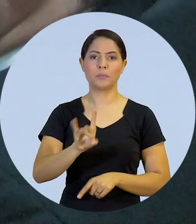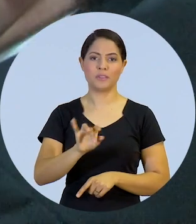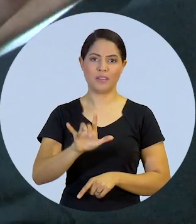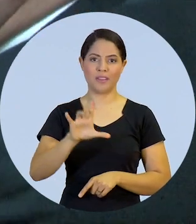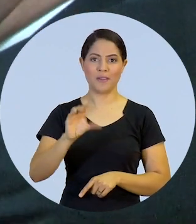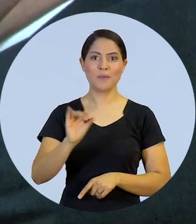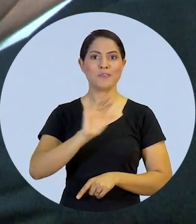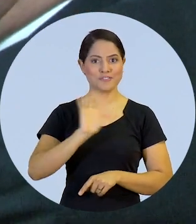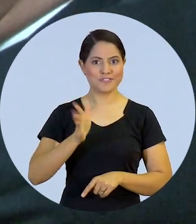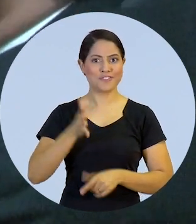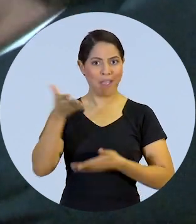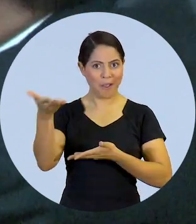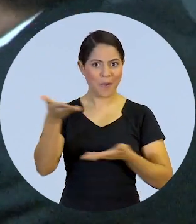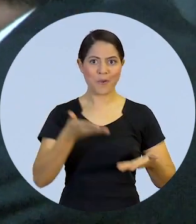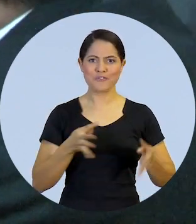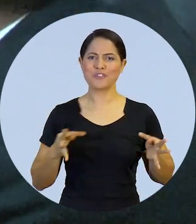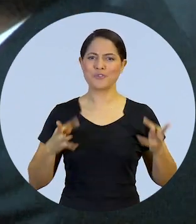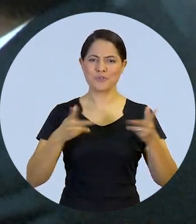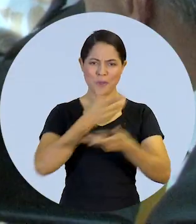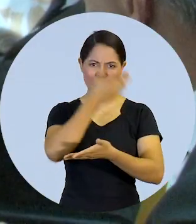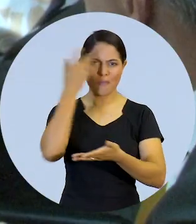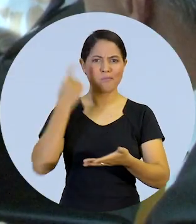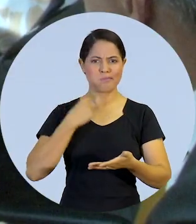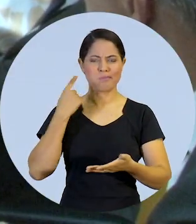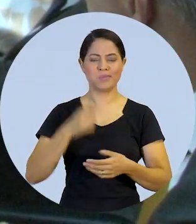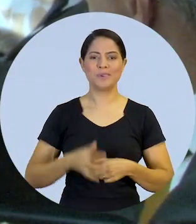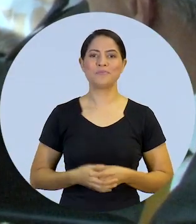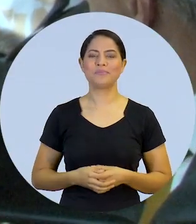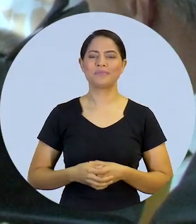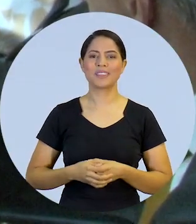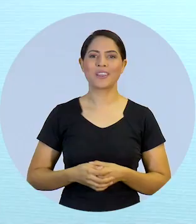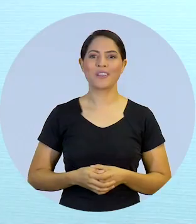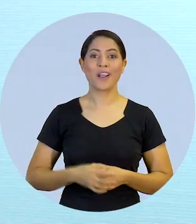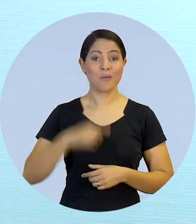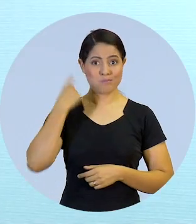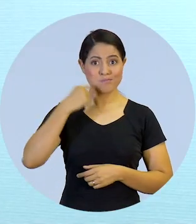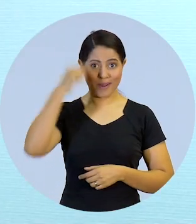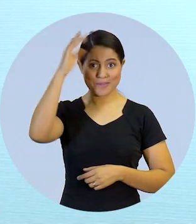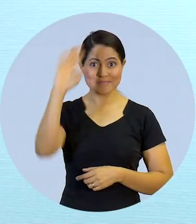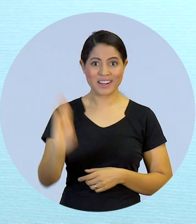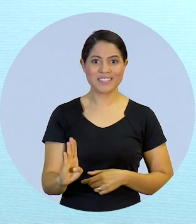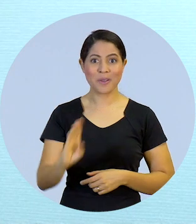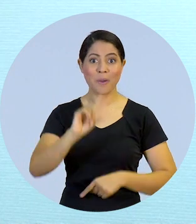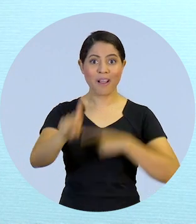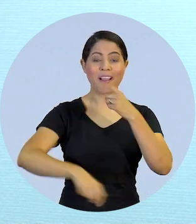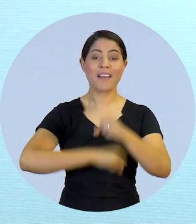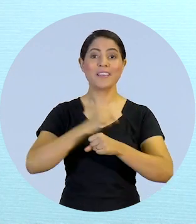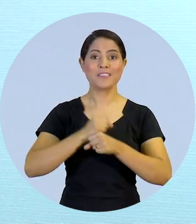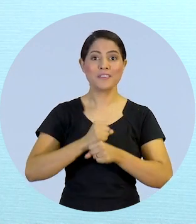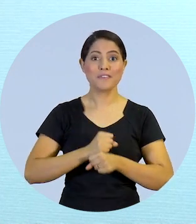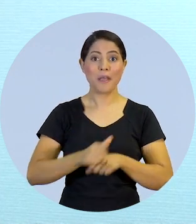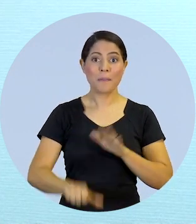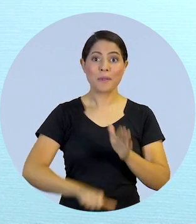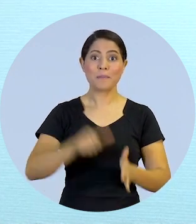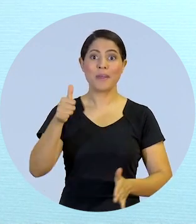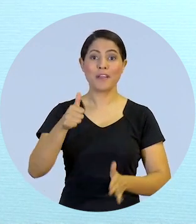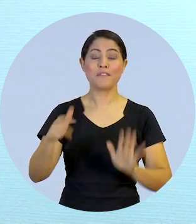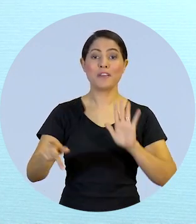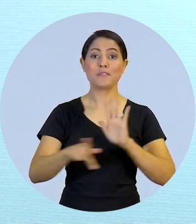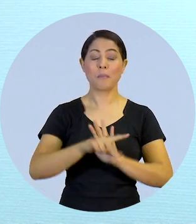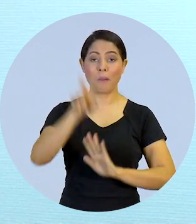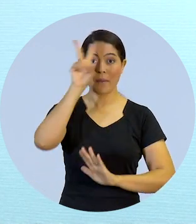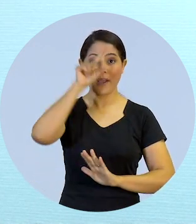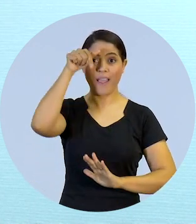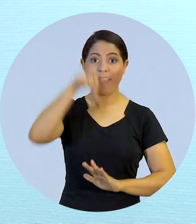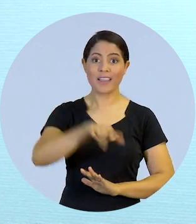e Silva, fez questão de já deixar o convite a toda a advocacia. A advocacia brasileira, ano que vem teremos pela primeira vez na